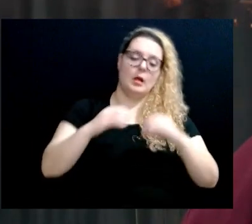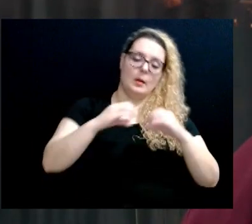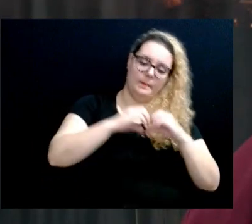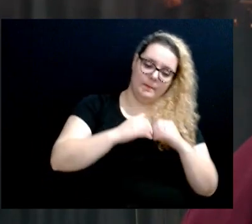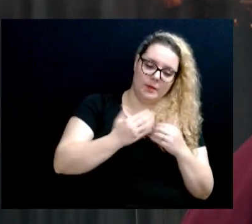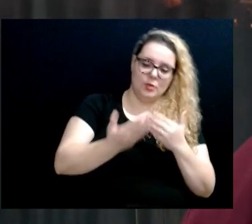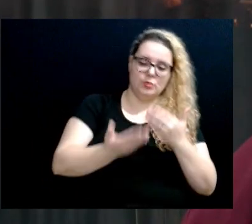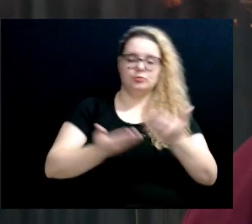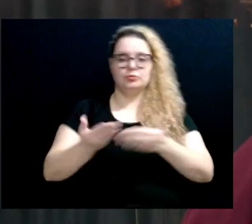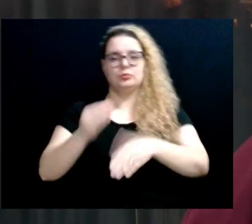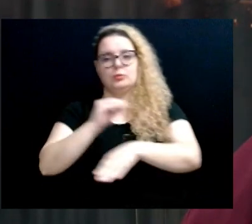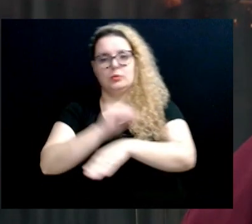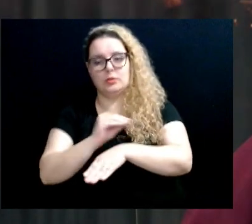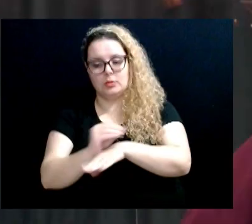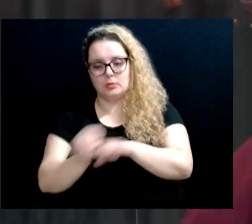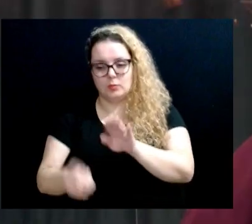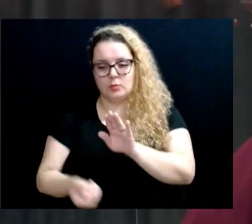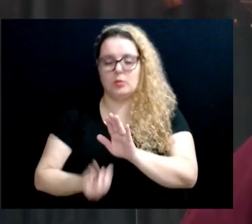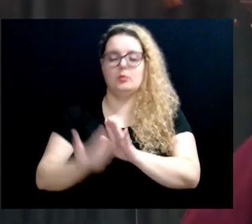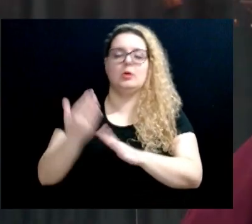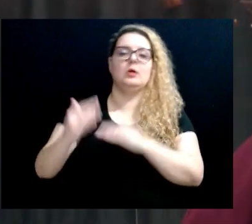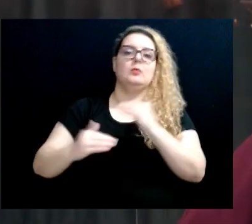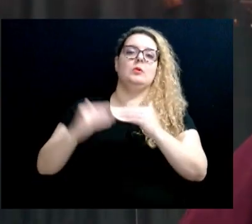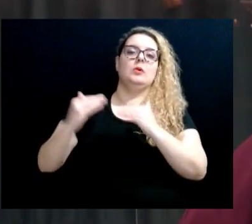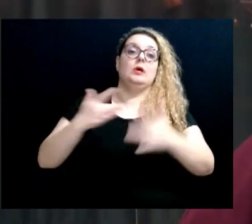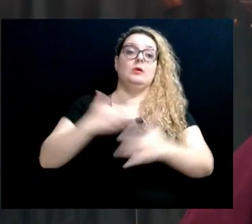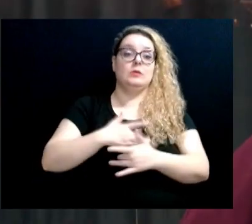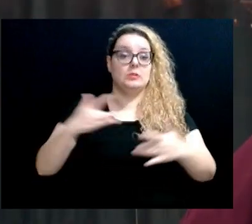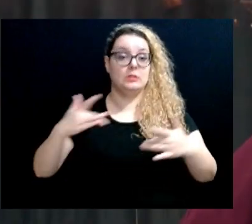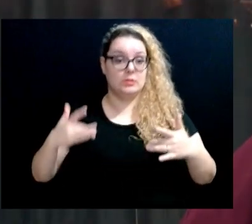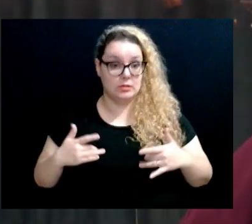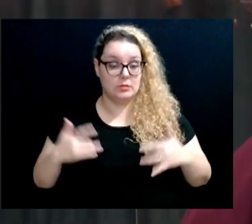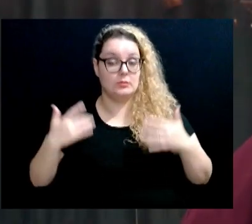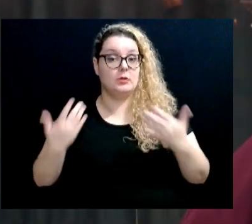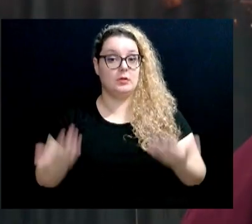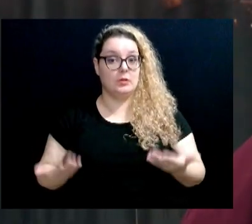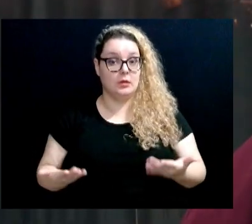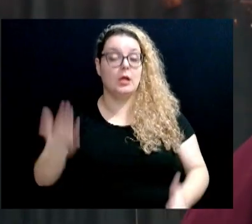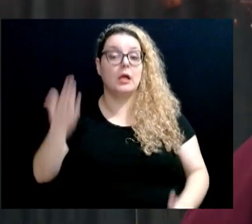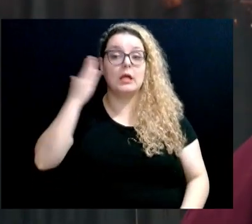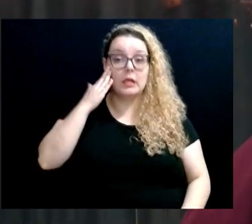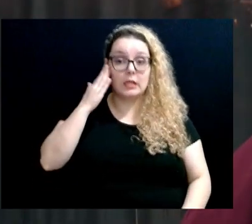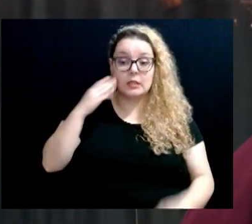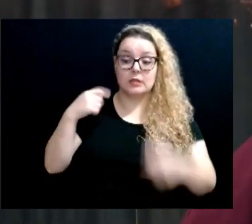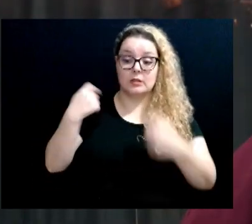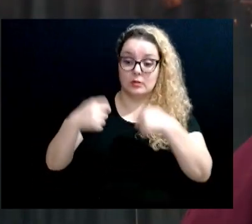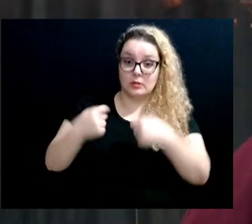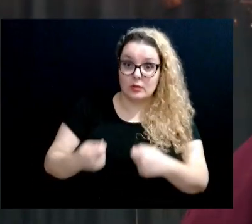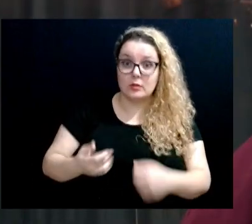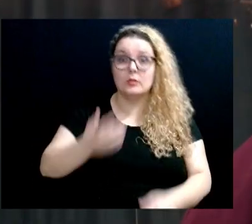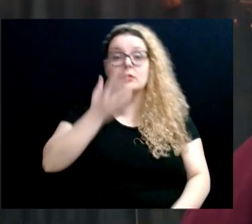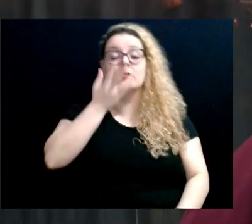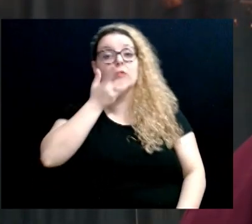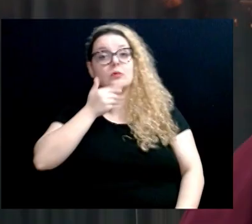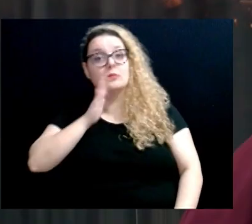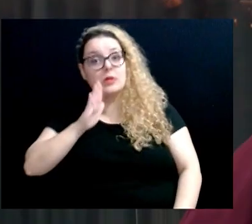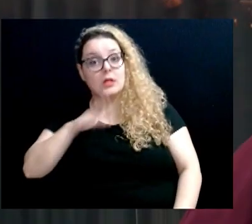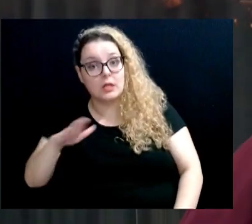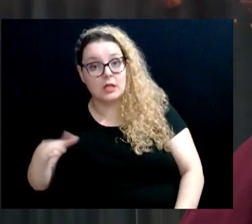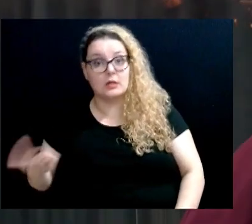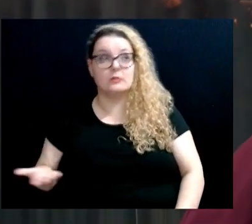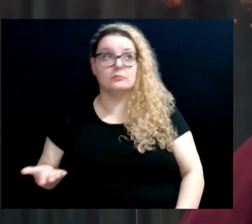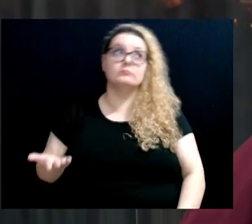criando esse desenvolvimento saudável, né? Entendendo a necessidade da criança, criança, né, também nesse